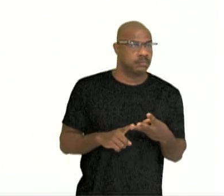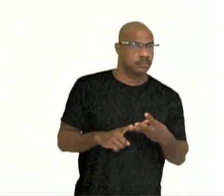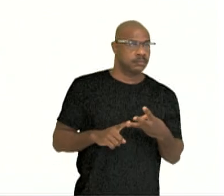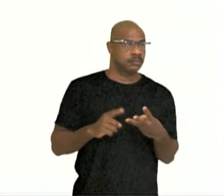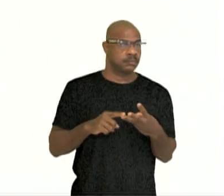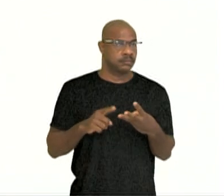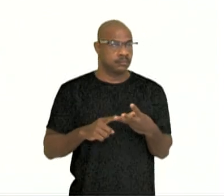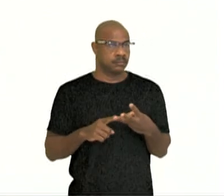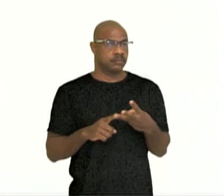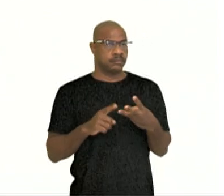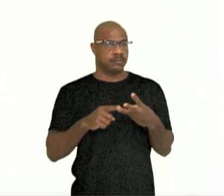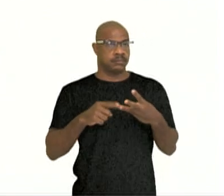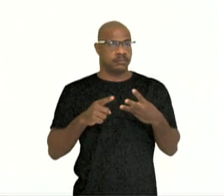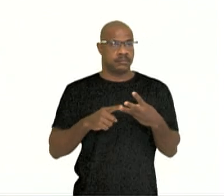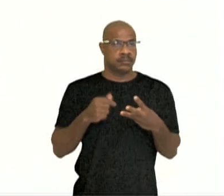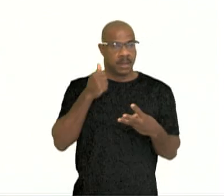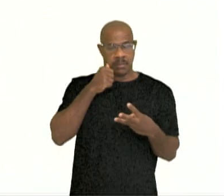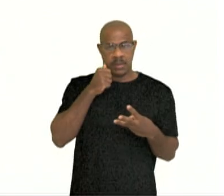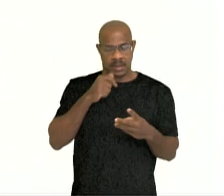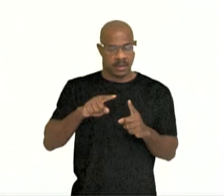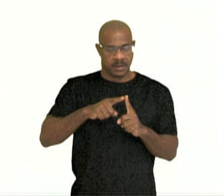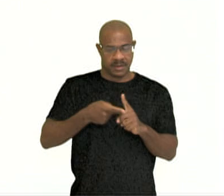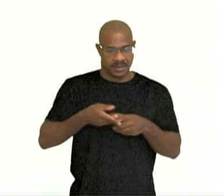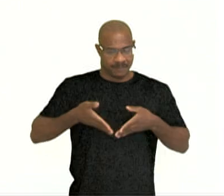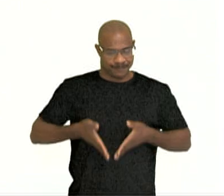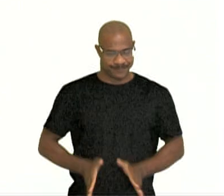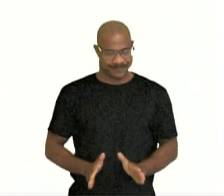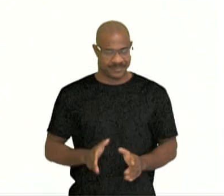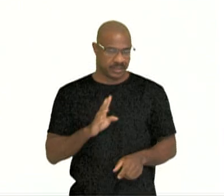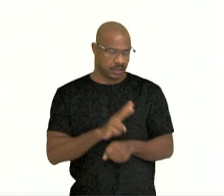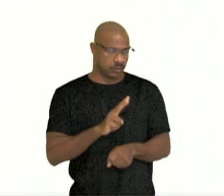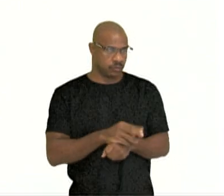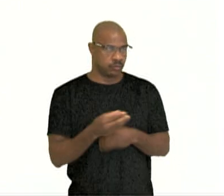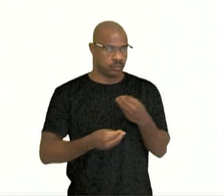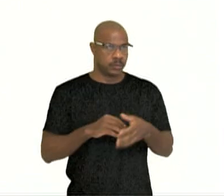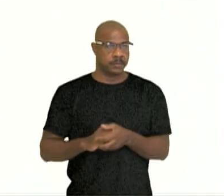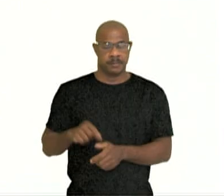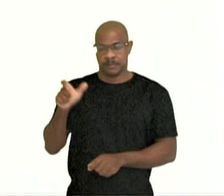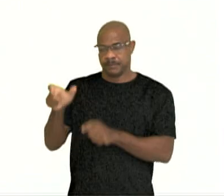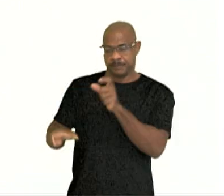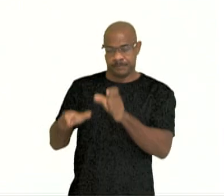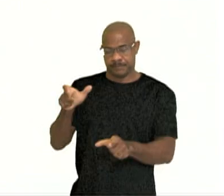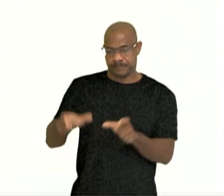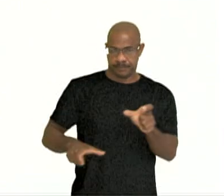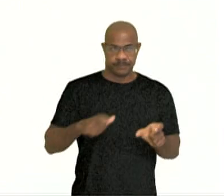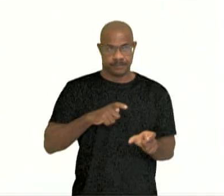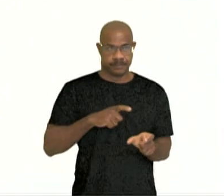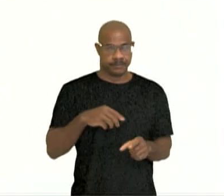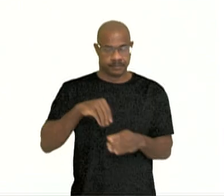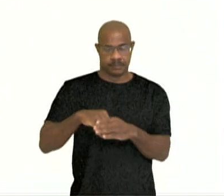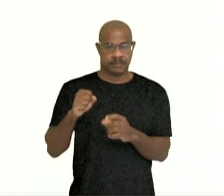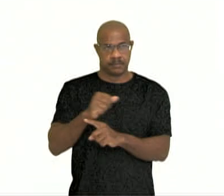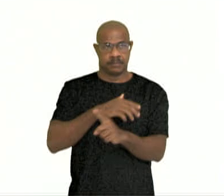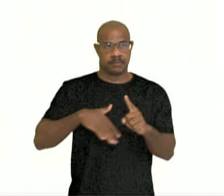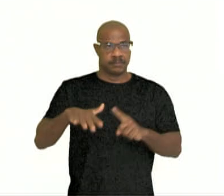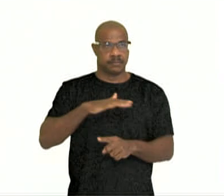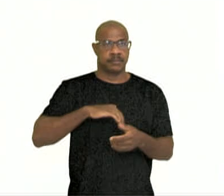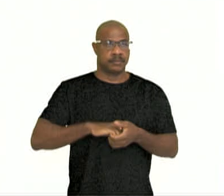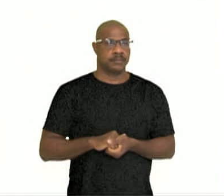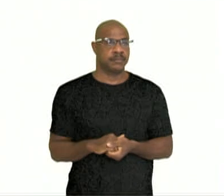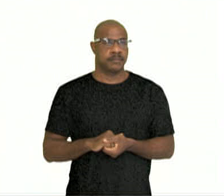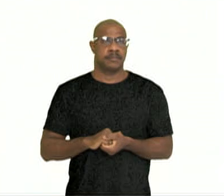onzeneiro, como um agiota. Então, aqui tem os personagens que pertencem ali às camadas sociais.